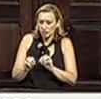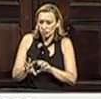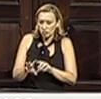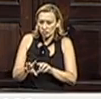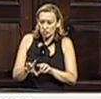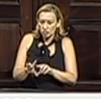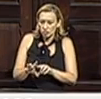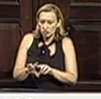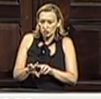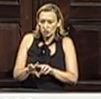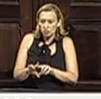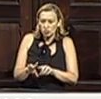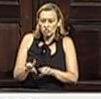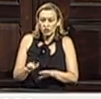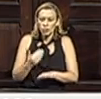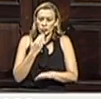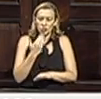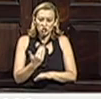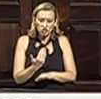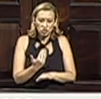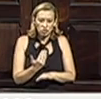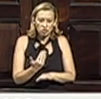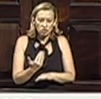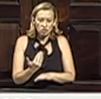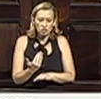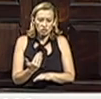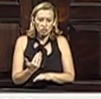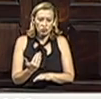pedir a Vossa Excelência que, considerando essa duplicidade,